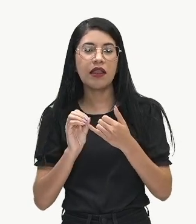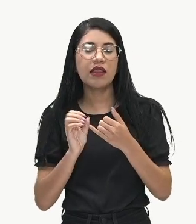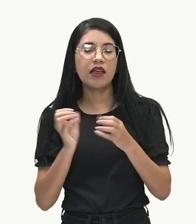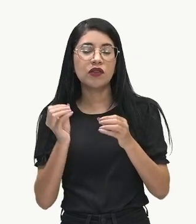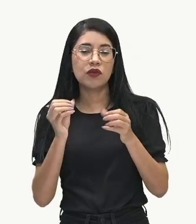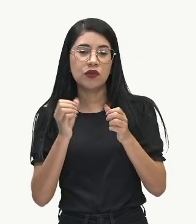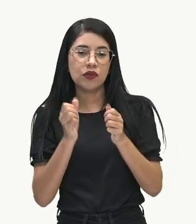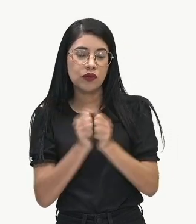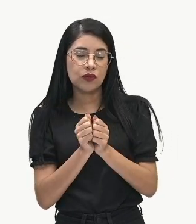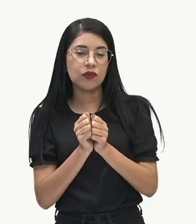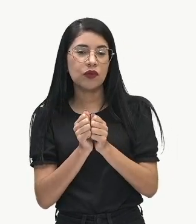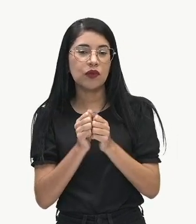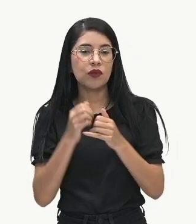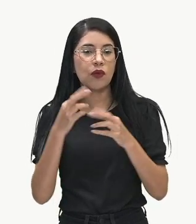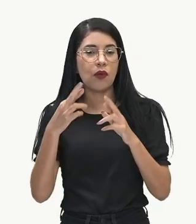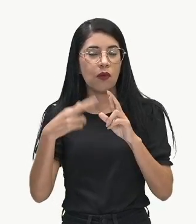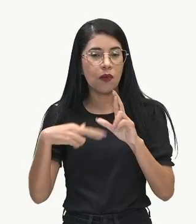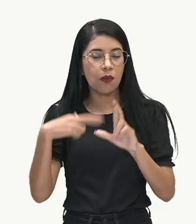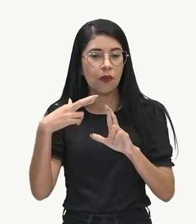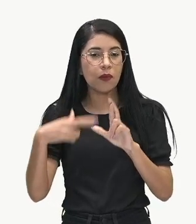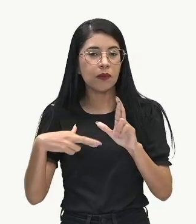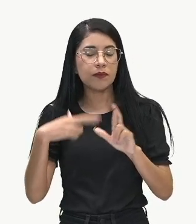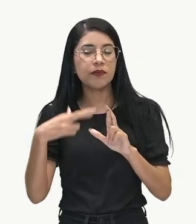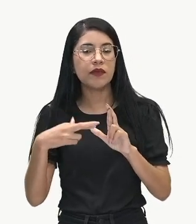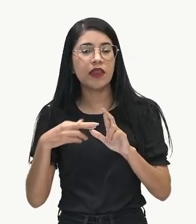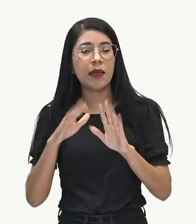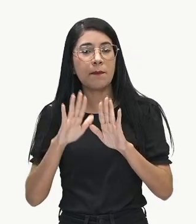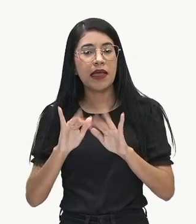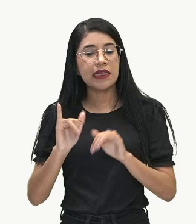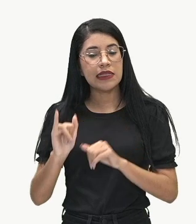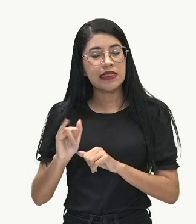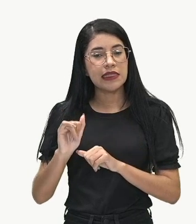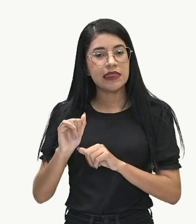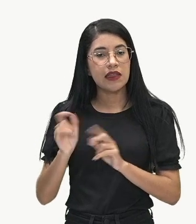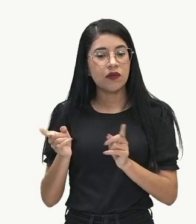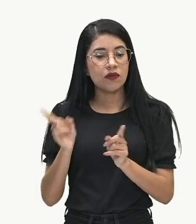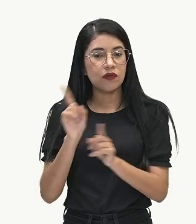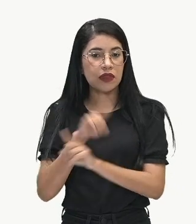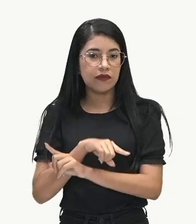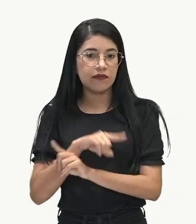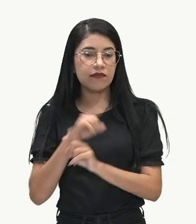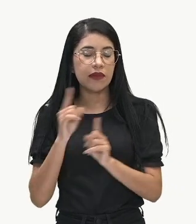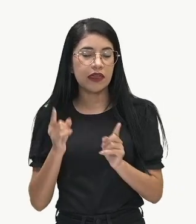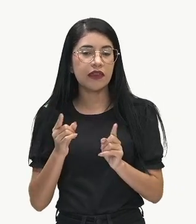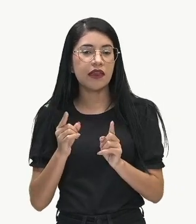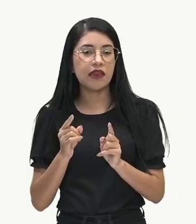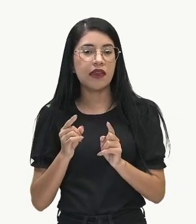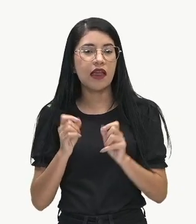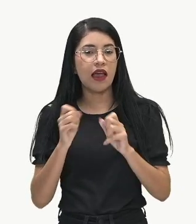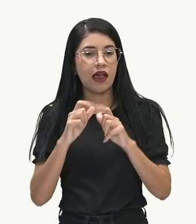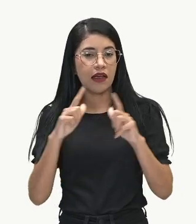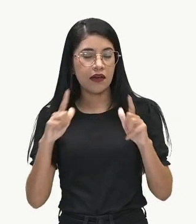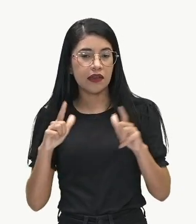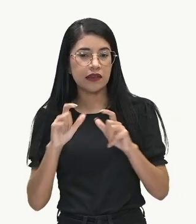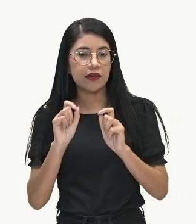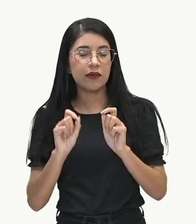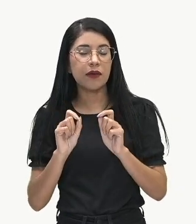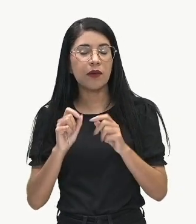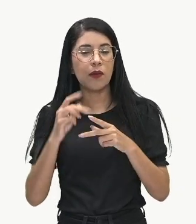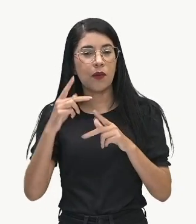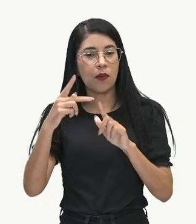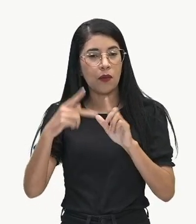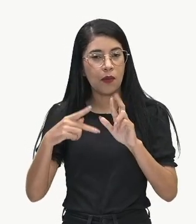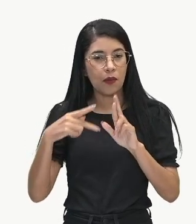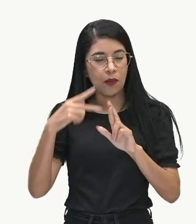para reagir. Só que caso eu inverta esta equação, ou seja, o reagente vire o produto